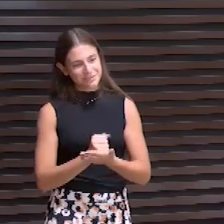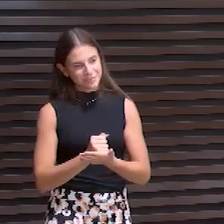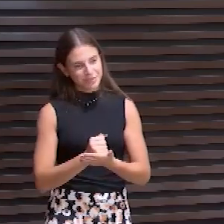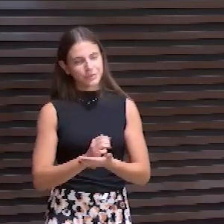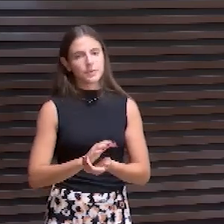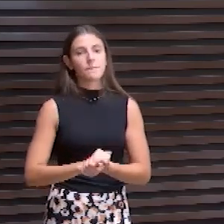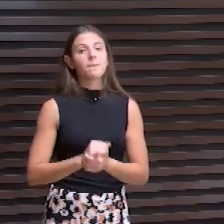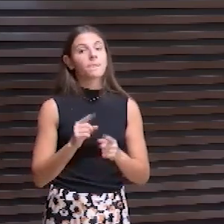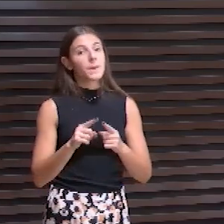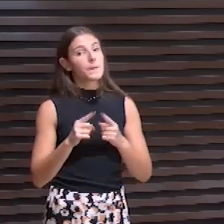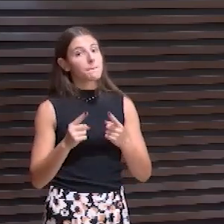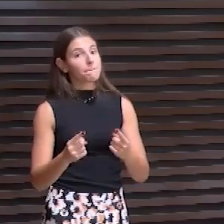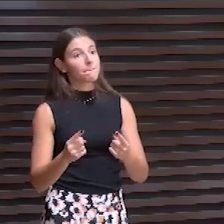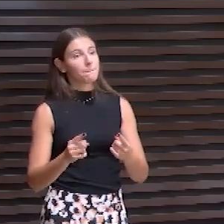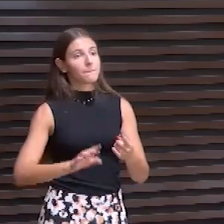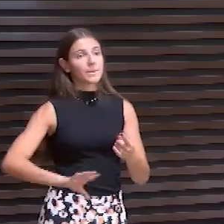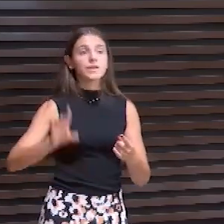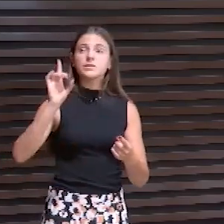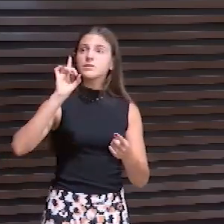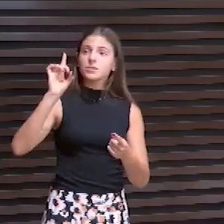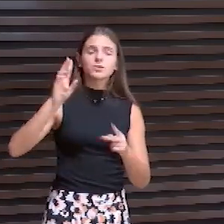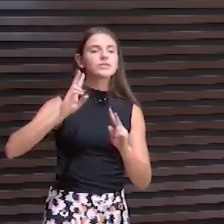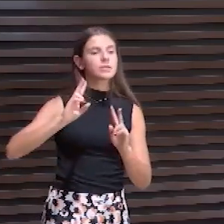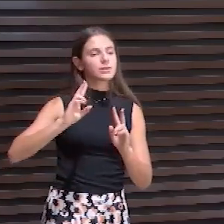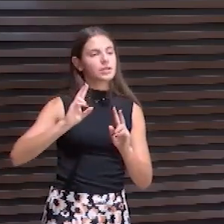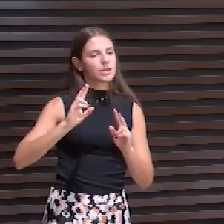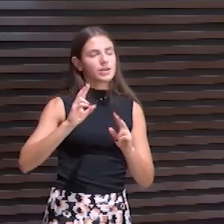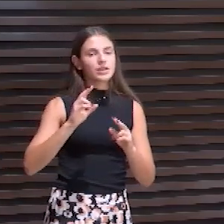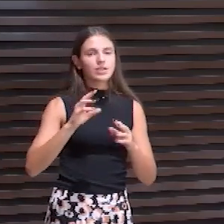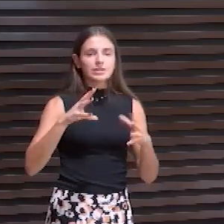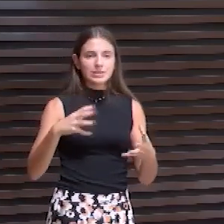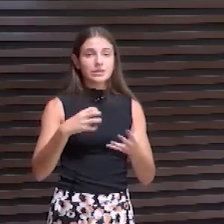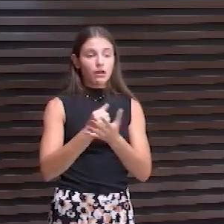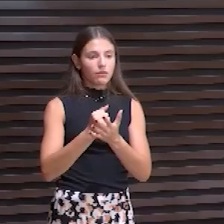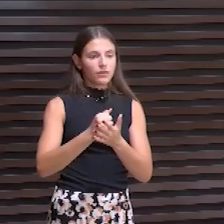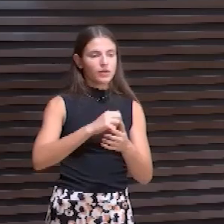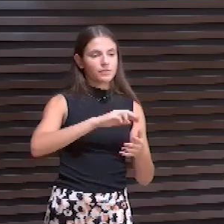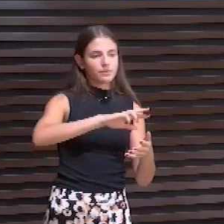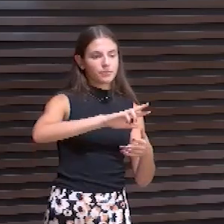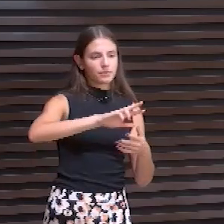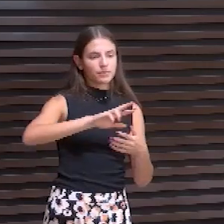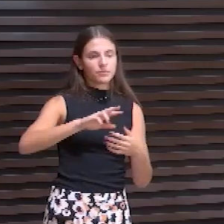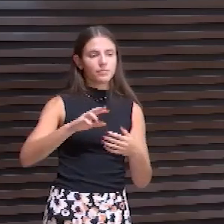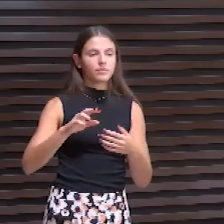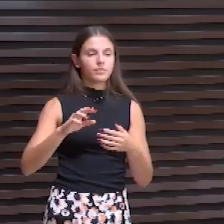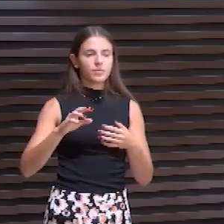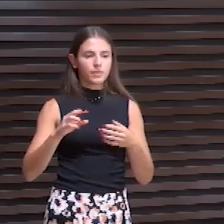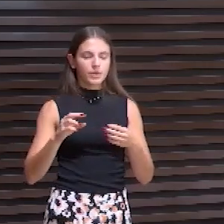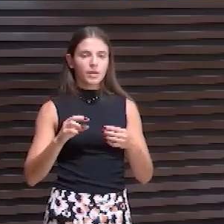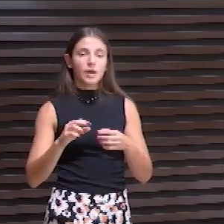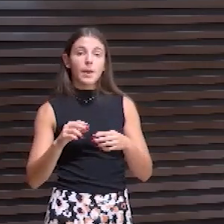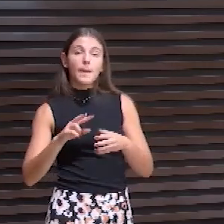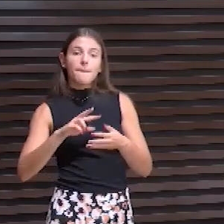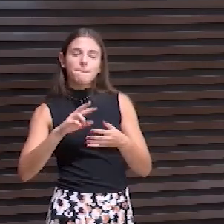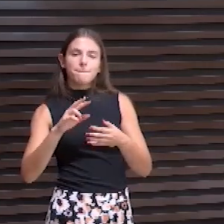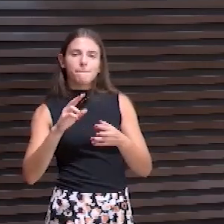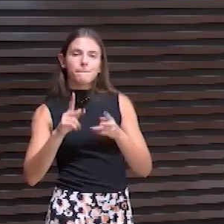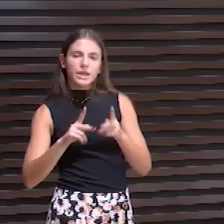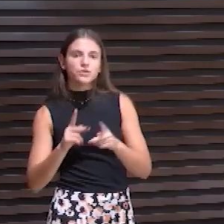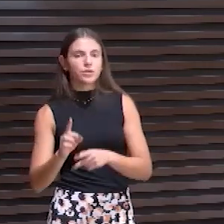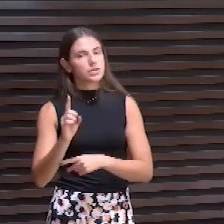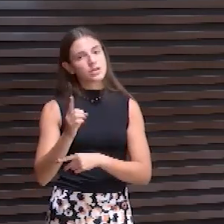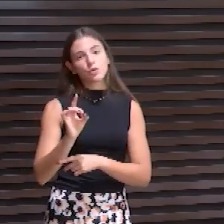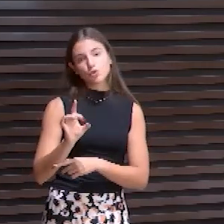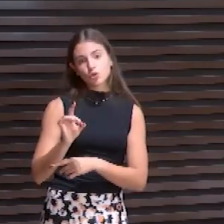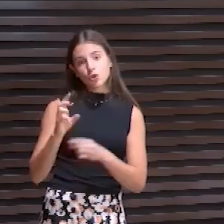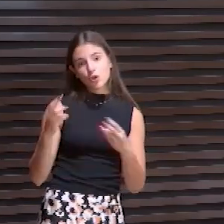sempre salvou os gentios também. O povo que não é judeu, também no Antigo Testamento. Então,